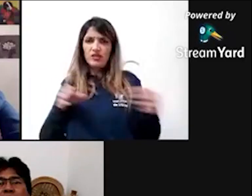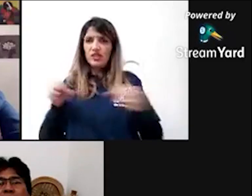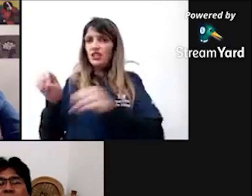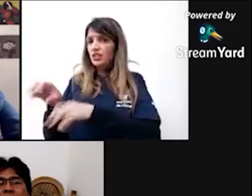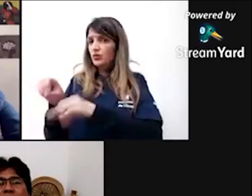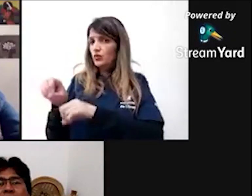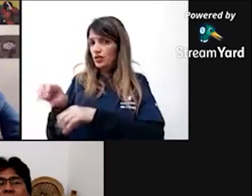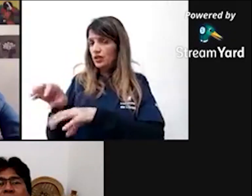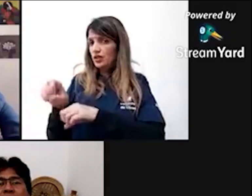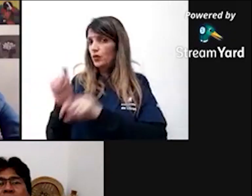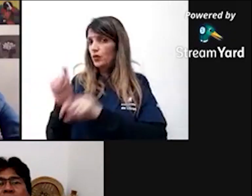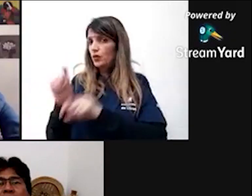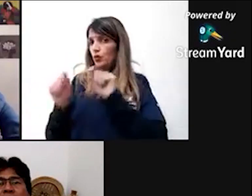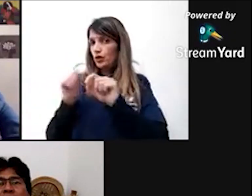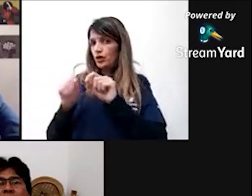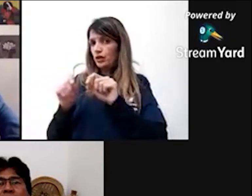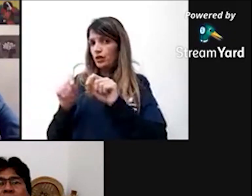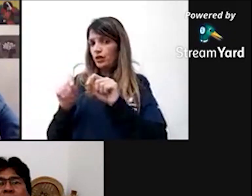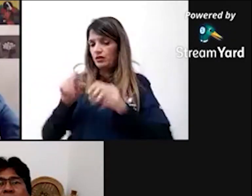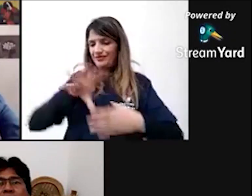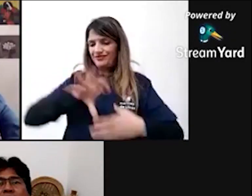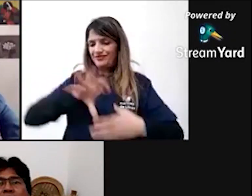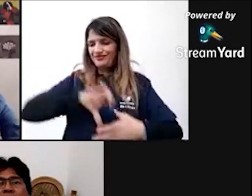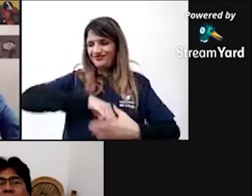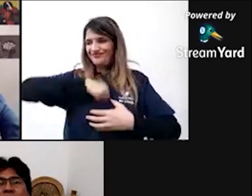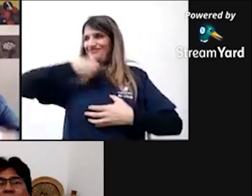é um ato de tirar de dentro para colocar para fora.